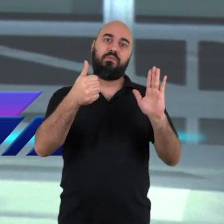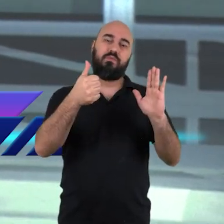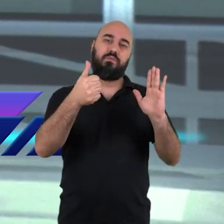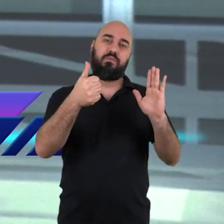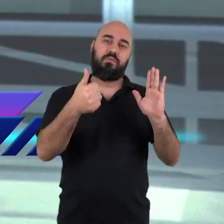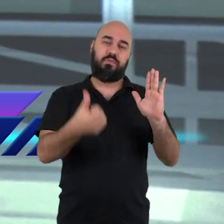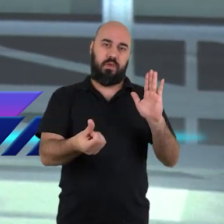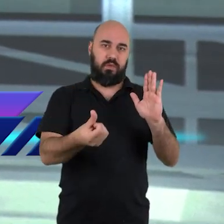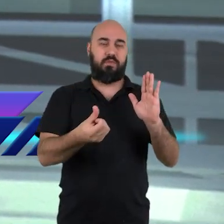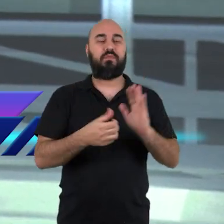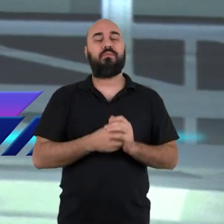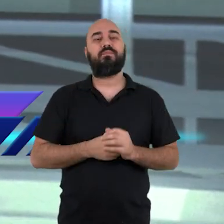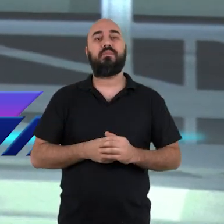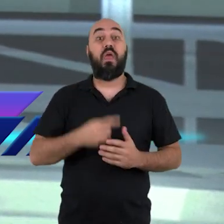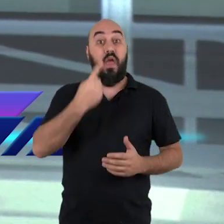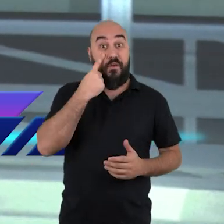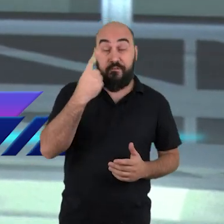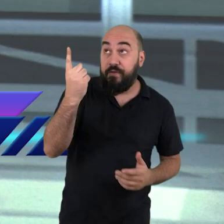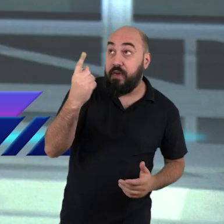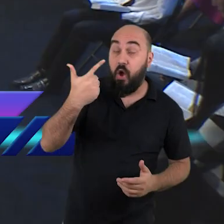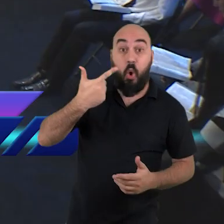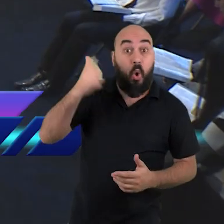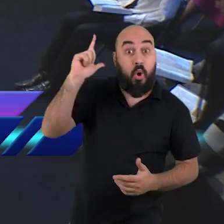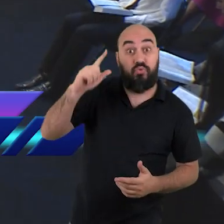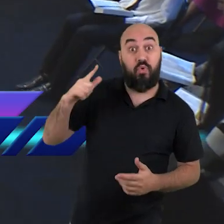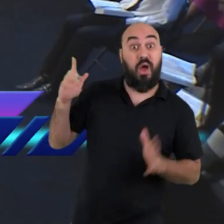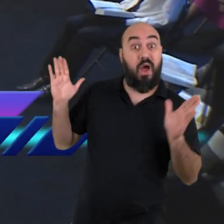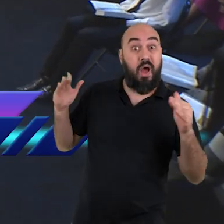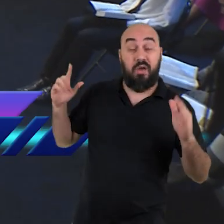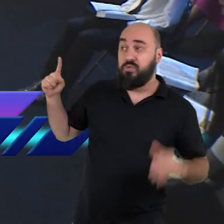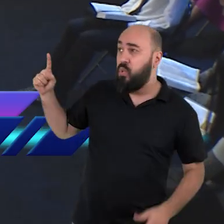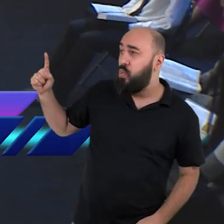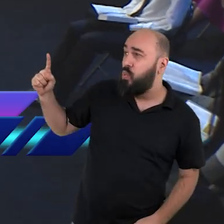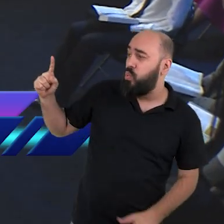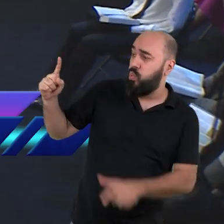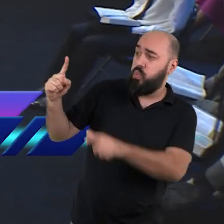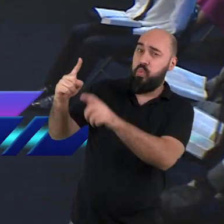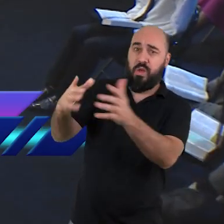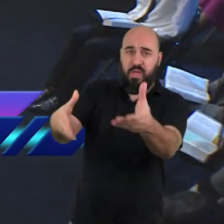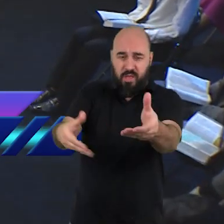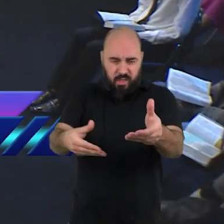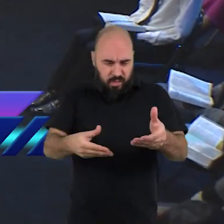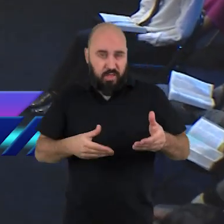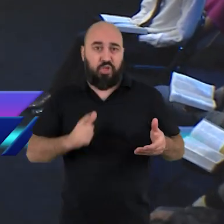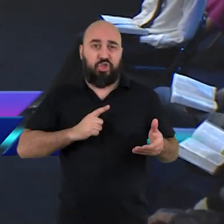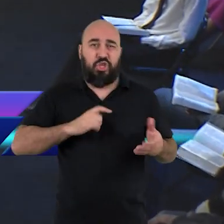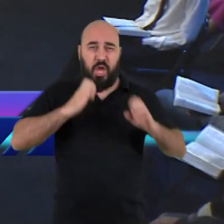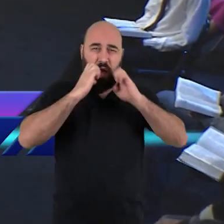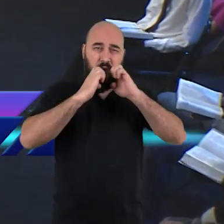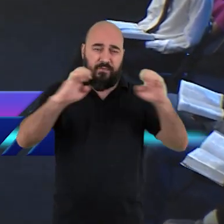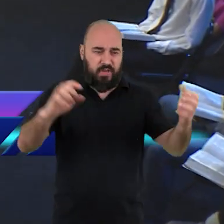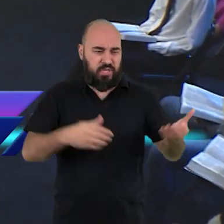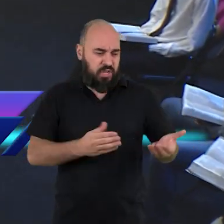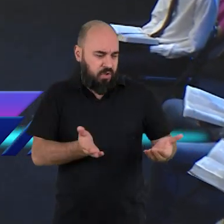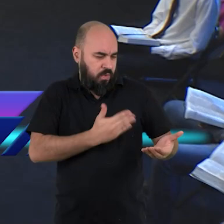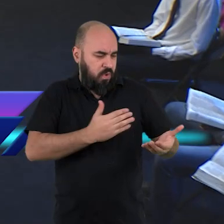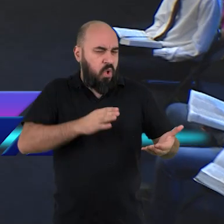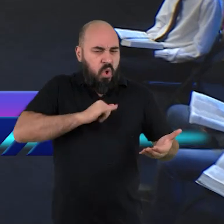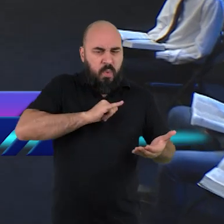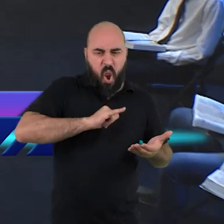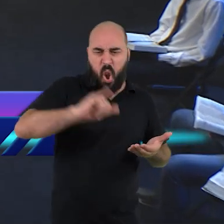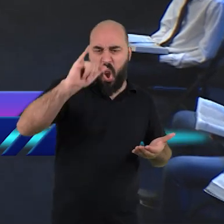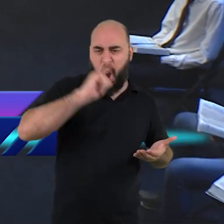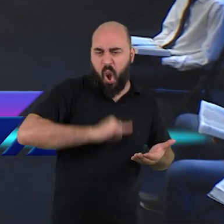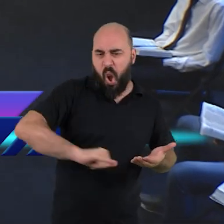Vi outro anjo voando pelo meio do céu, tendo um evangelho eterno, para pregar aos que se